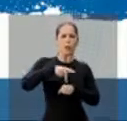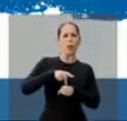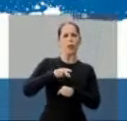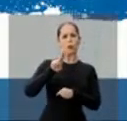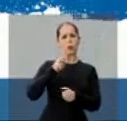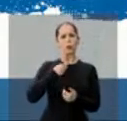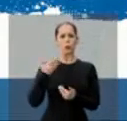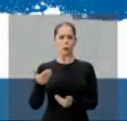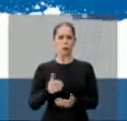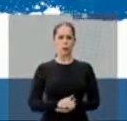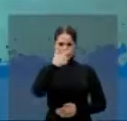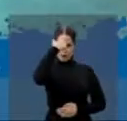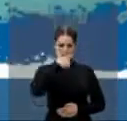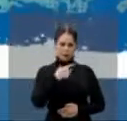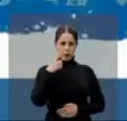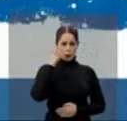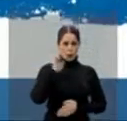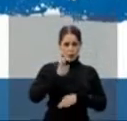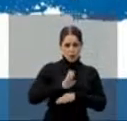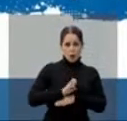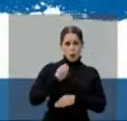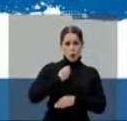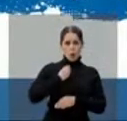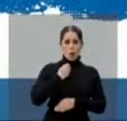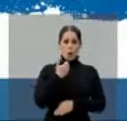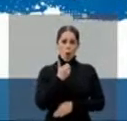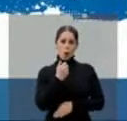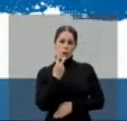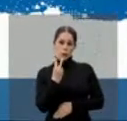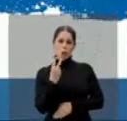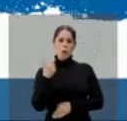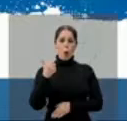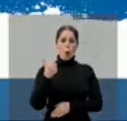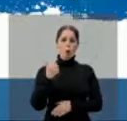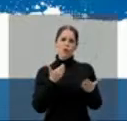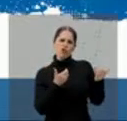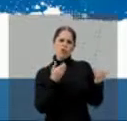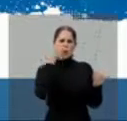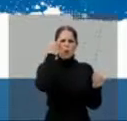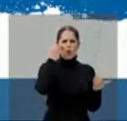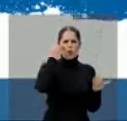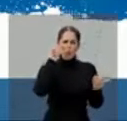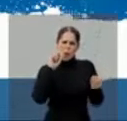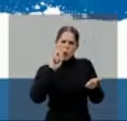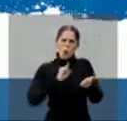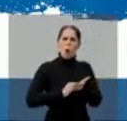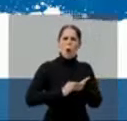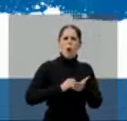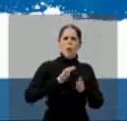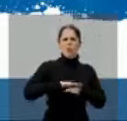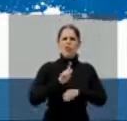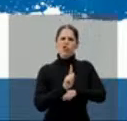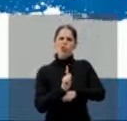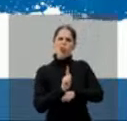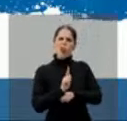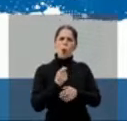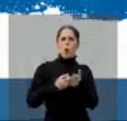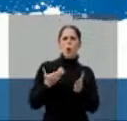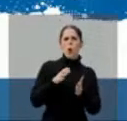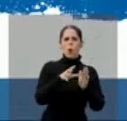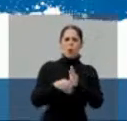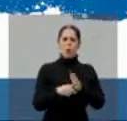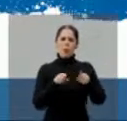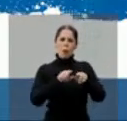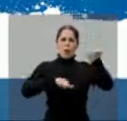Mônica Leal, 11123. Sou Marcos Vinícius, deputado estadual 11211. Juventude, experiência, menos imposto e mais gestão.